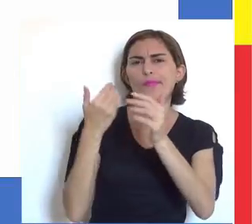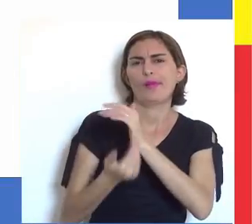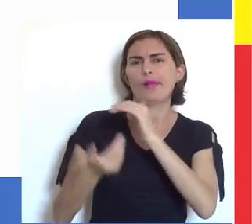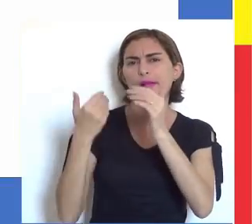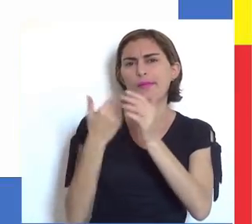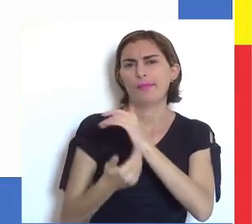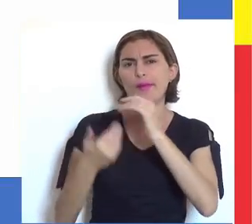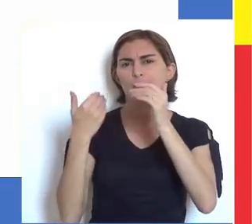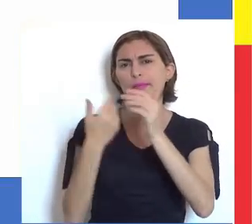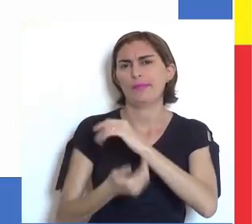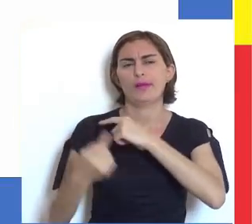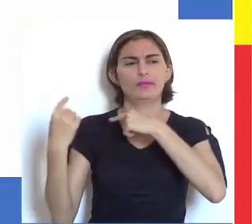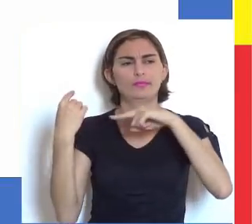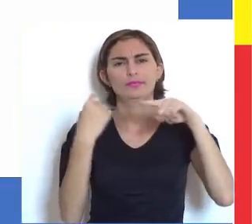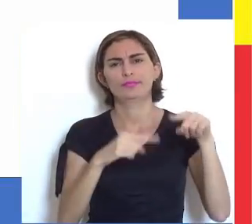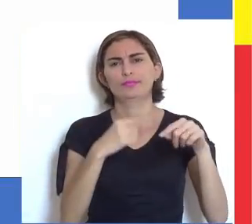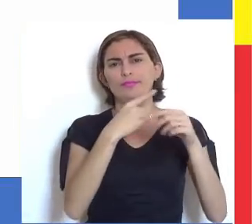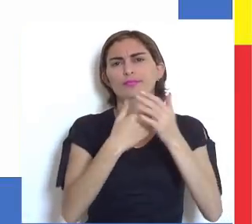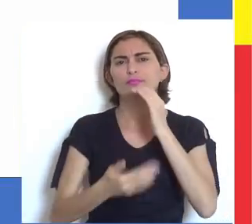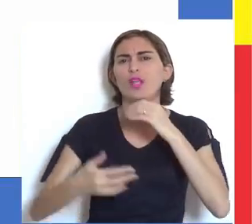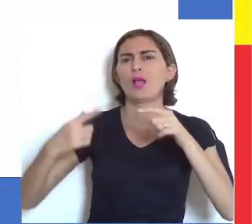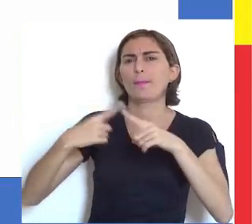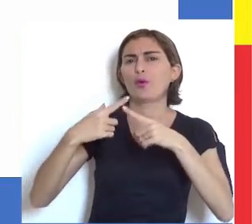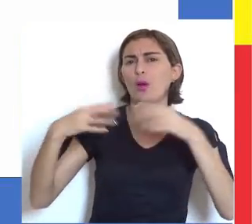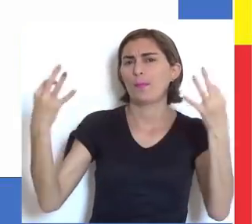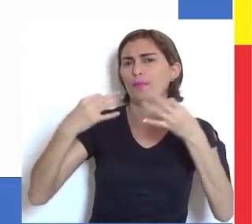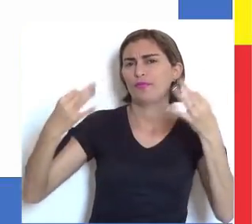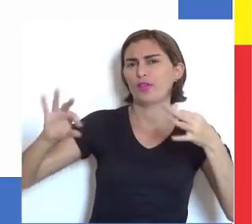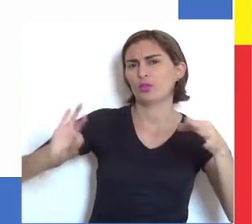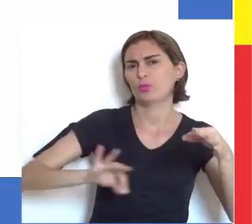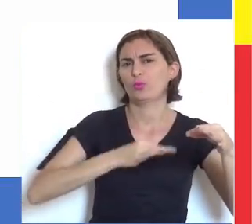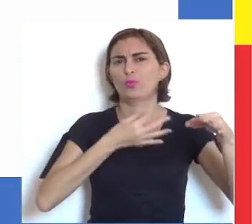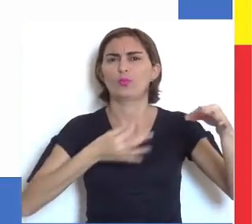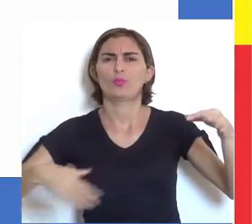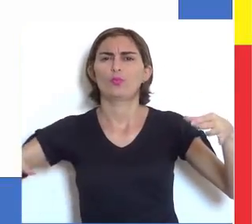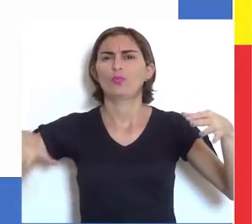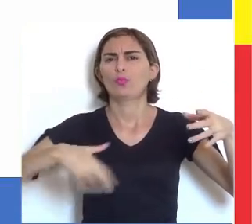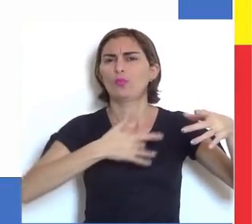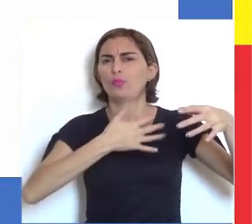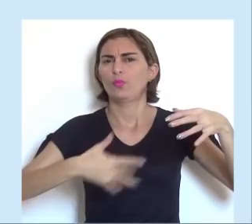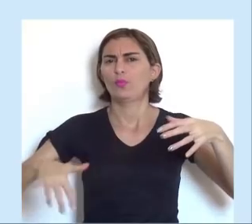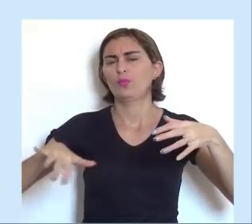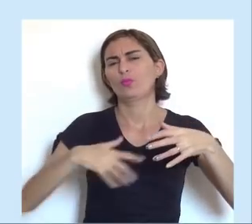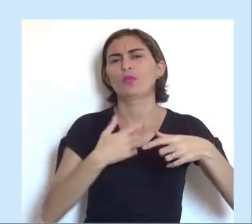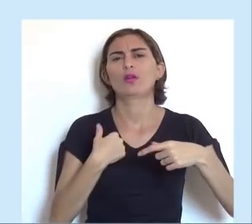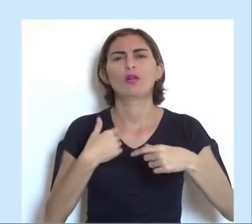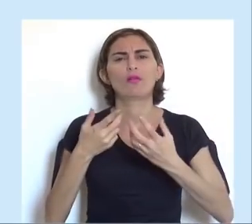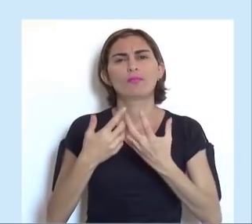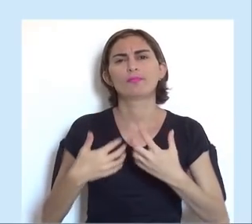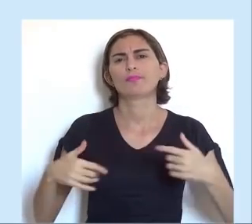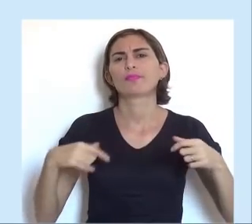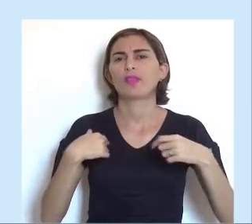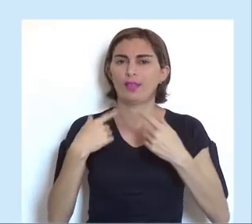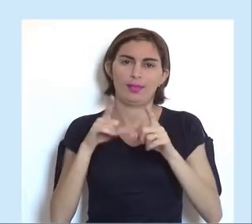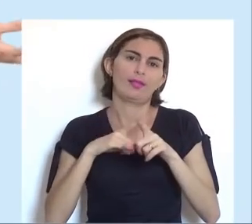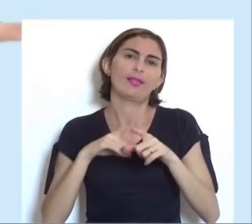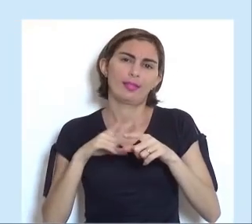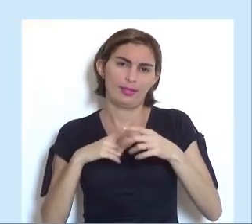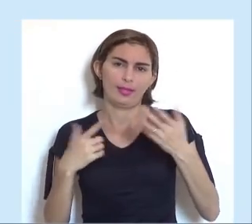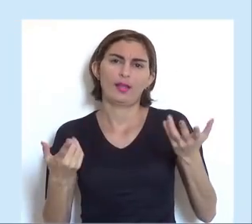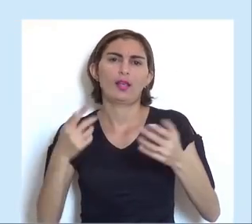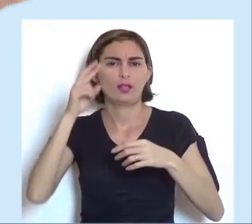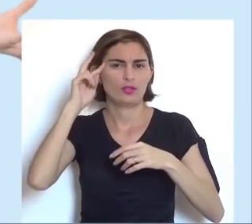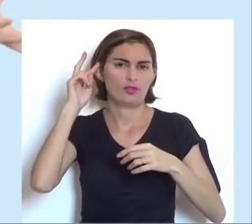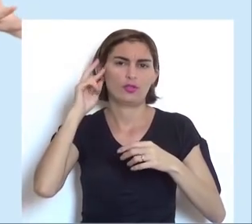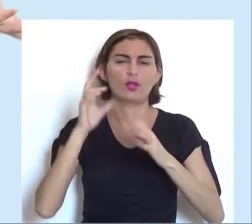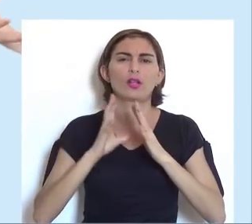perdiam contra a princesa Jezebel, que tocava muito bem a viola no cordel. A complicação da história, que tem que ter, porque senão a história não